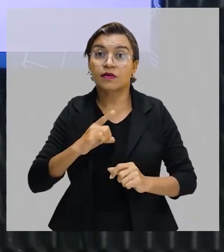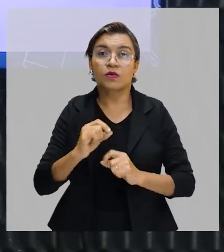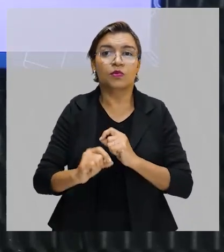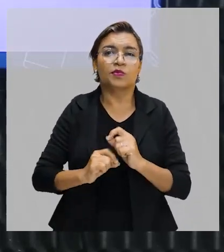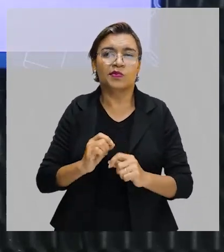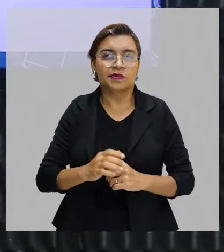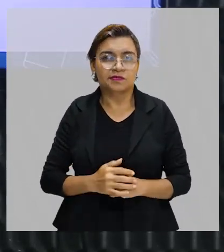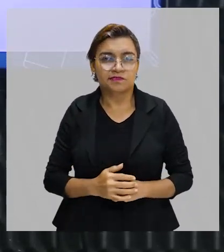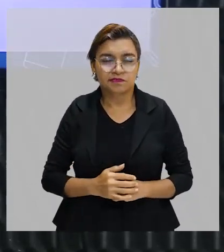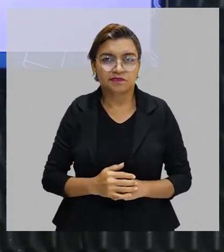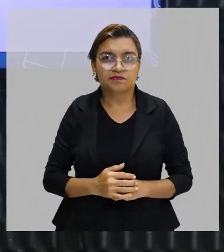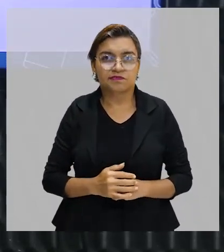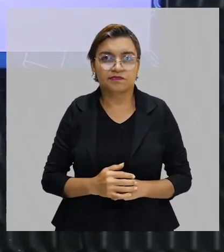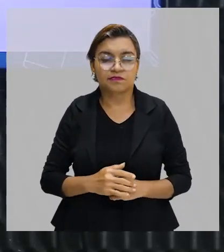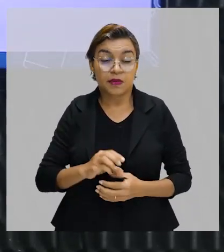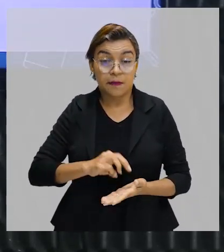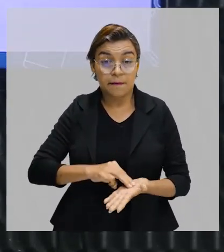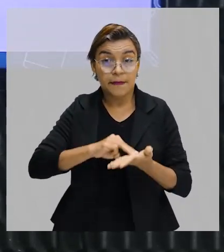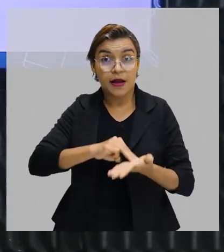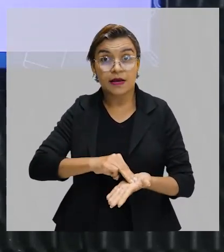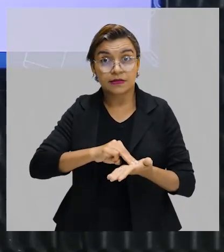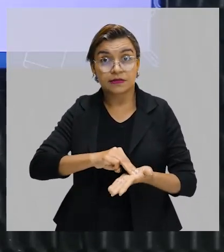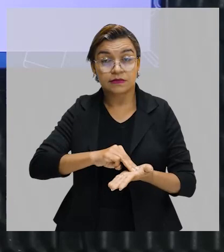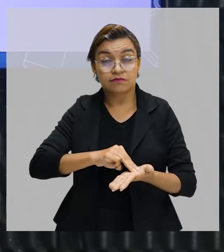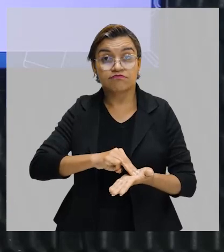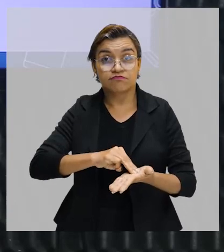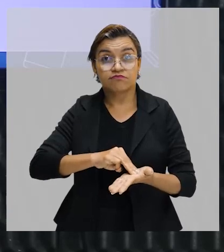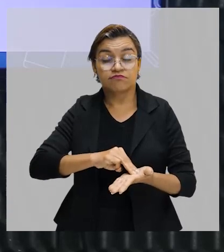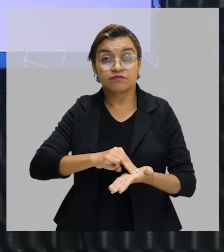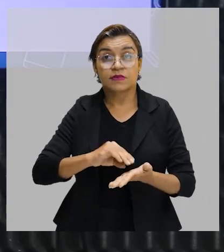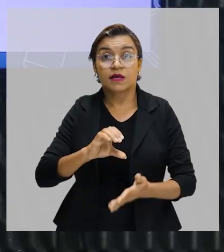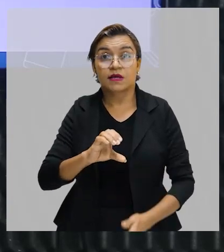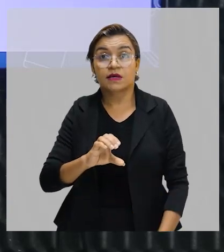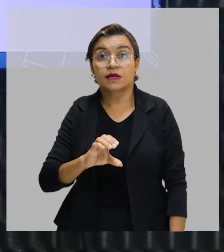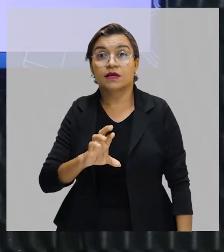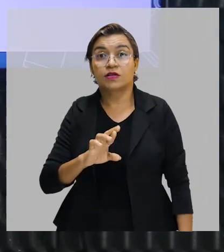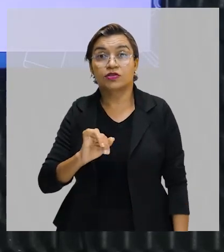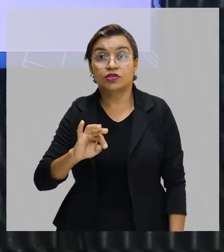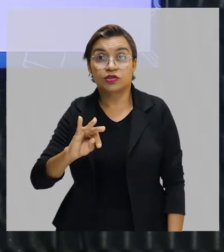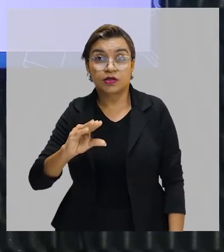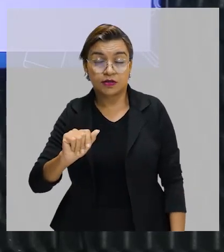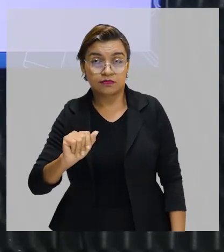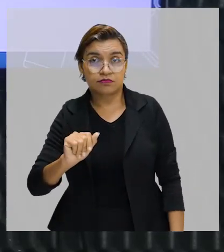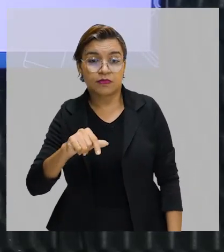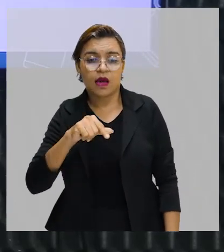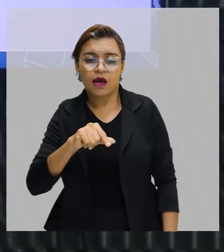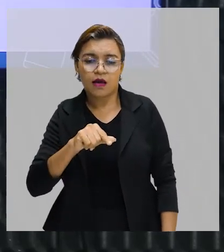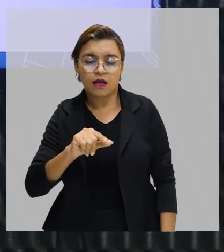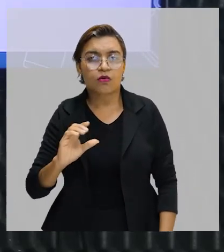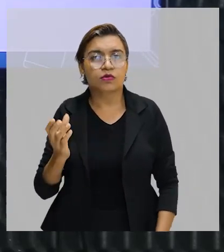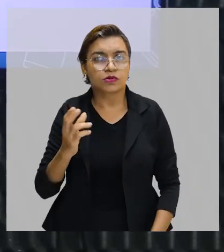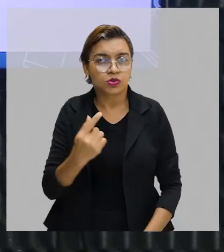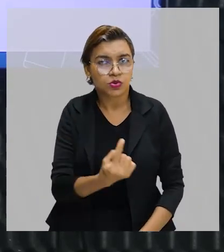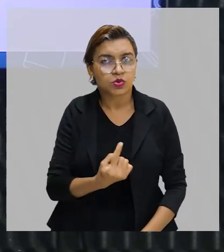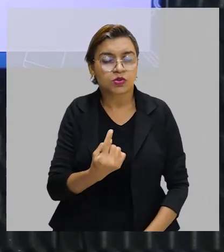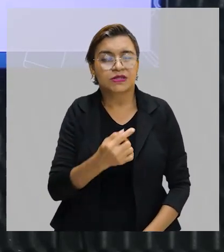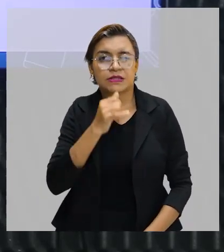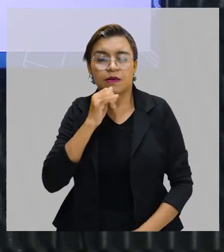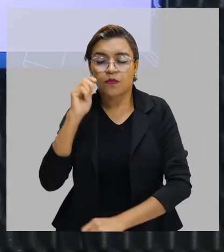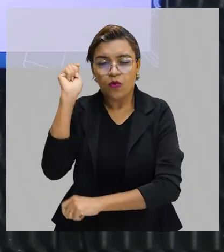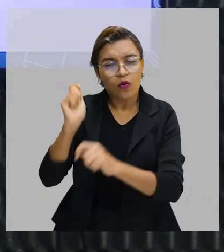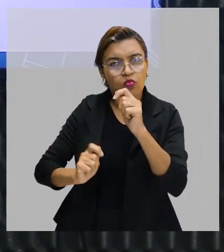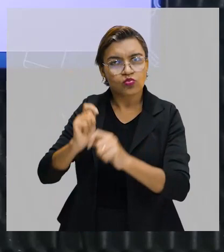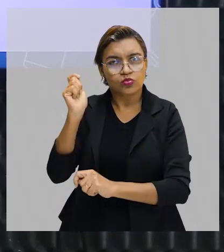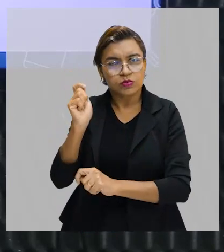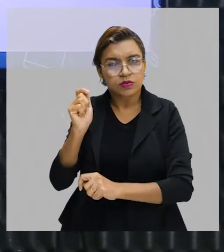uma quantidade de massa, certo? Que nós chamamos de massa crítica para que aquilo ali aconteça sozinho. É o que acontece dentro das usinas, por